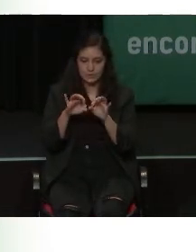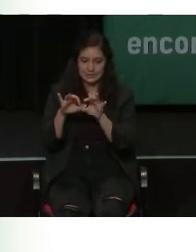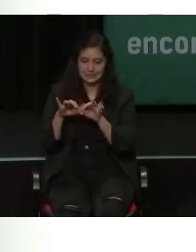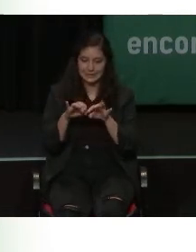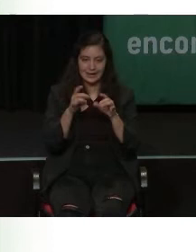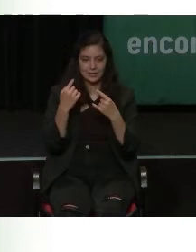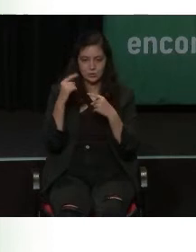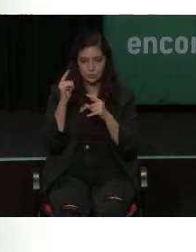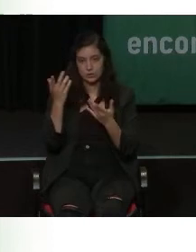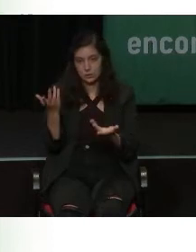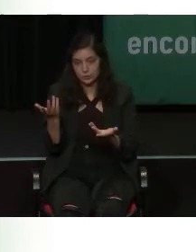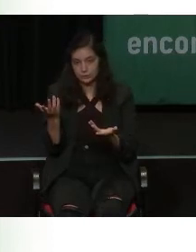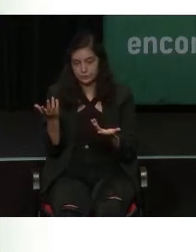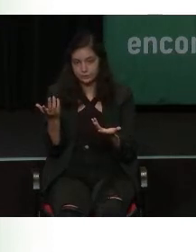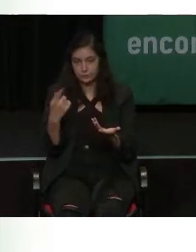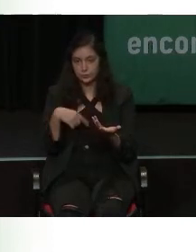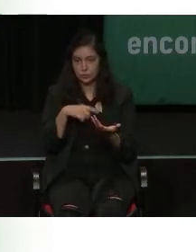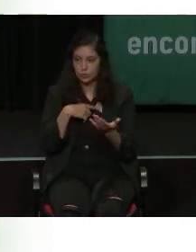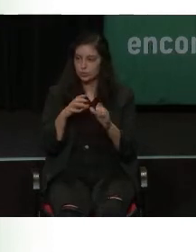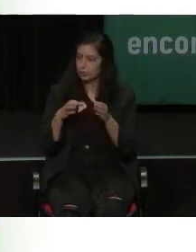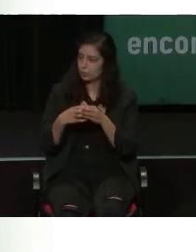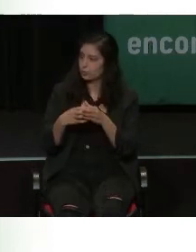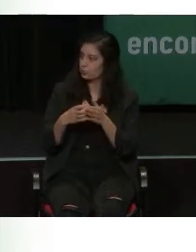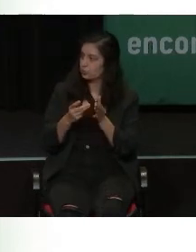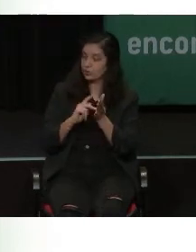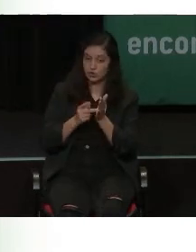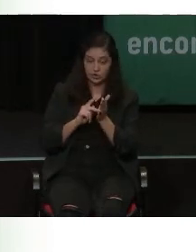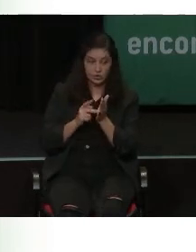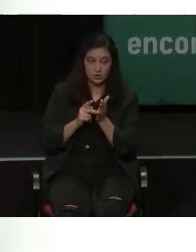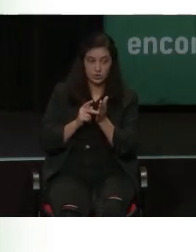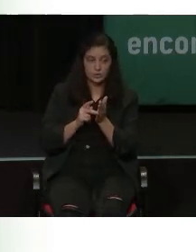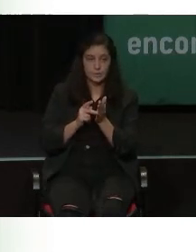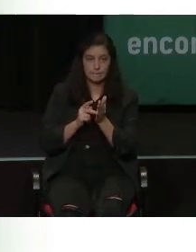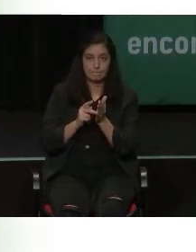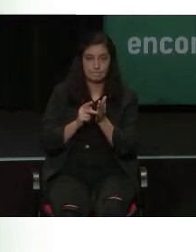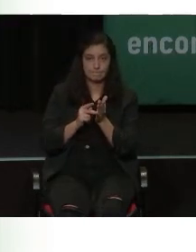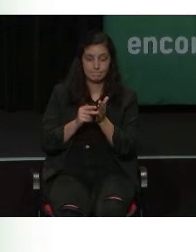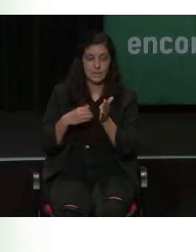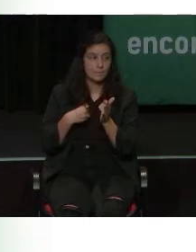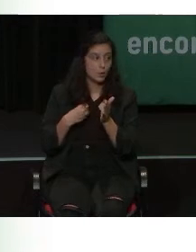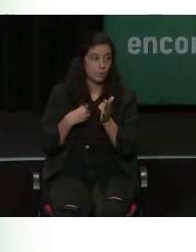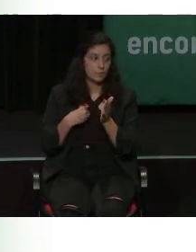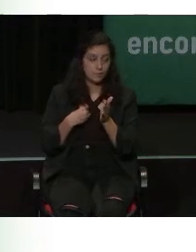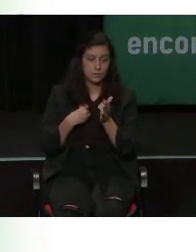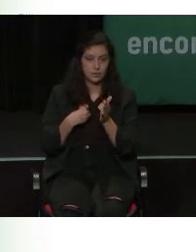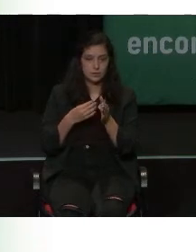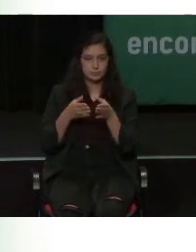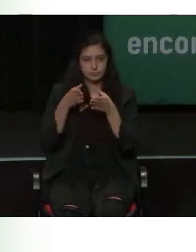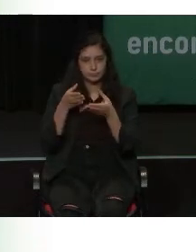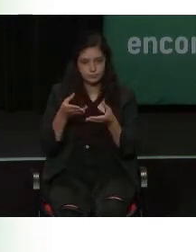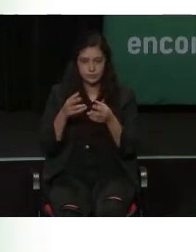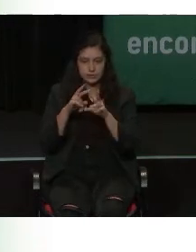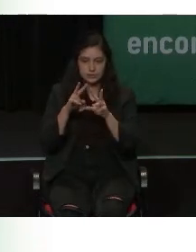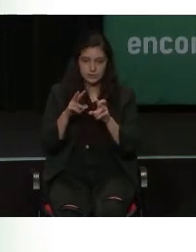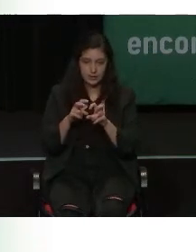E, portanto, apesar de termos aqui grupos de engenharia, também nos preocuparmos em olharmos para as